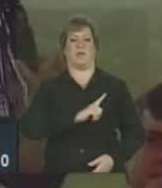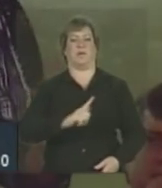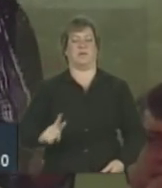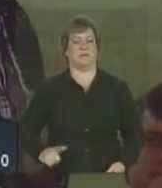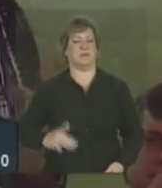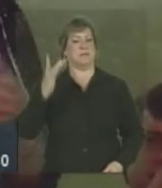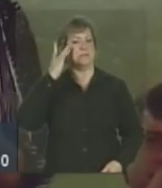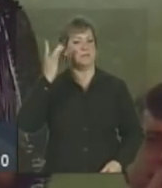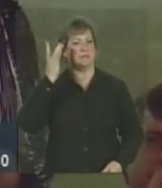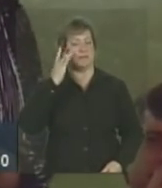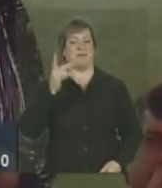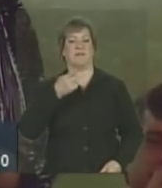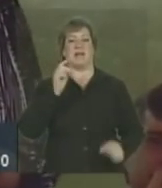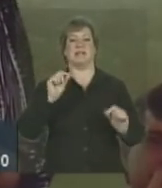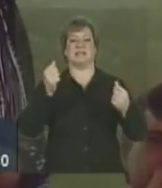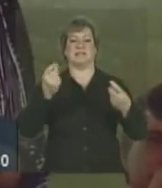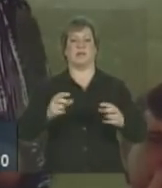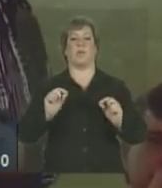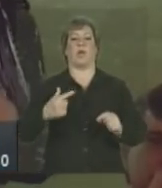nós sentimos.